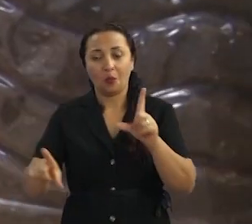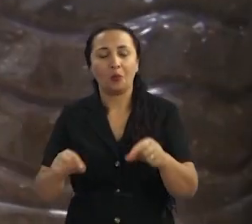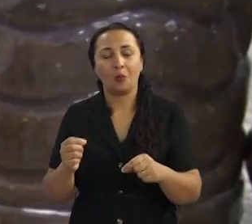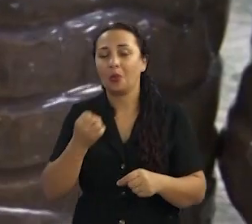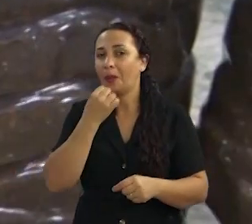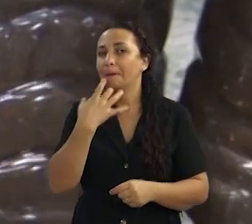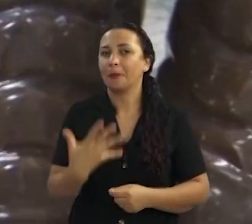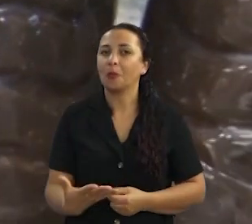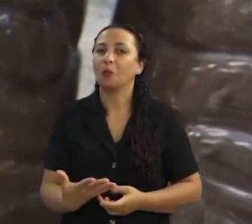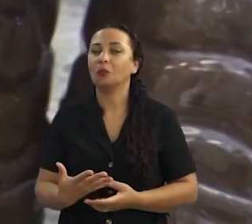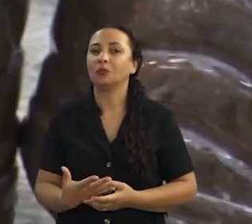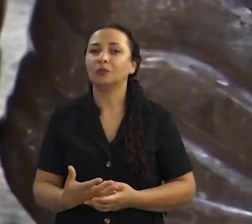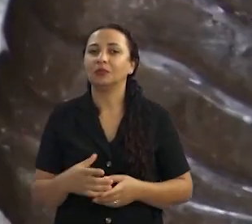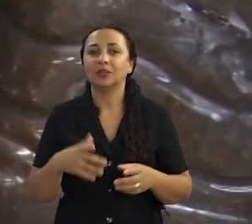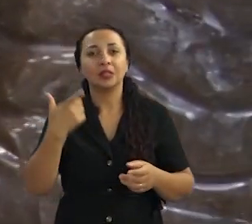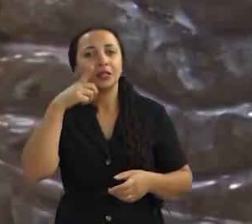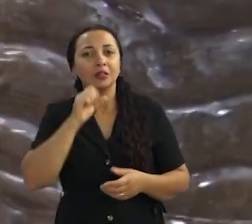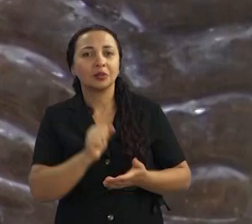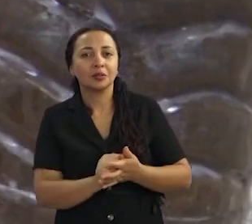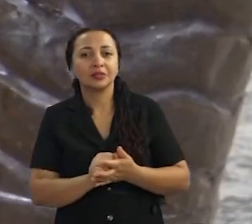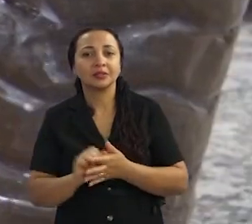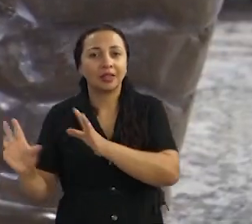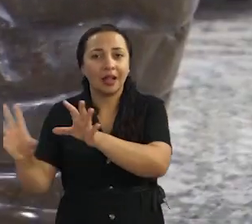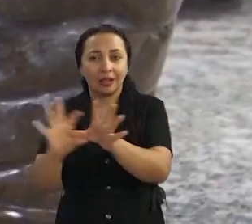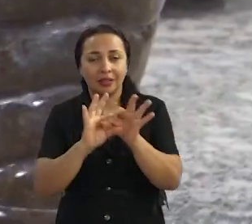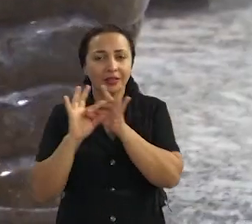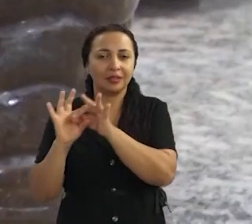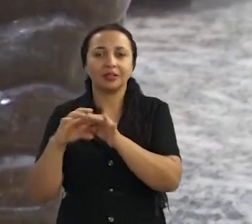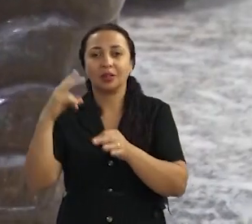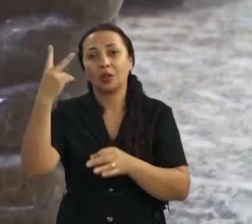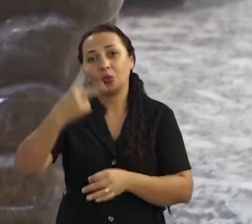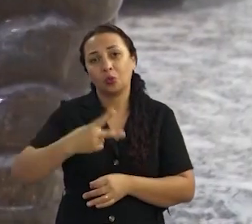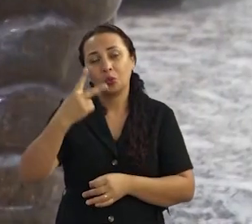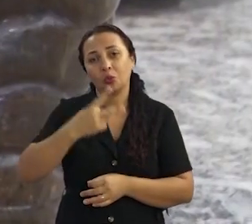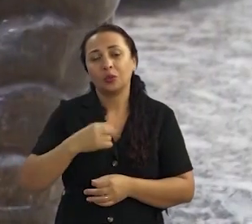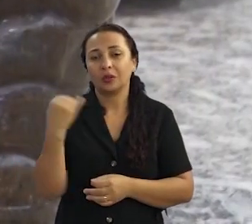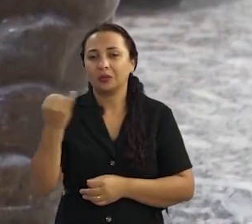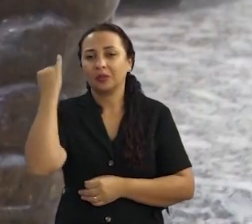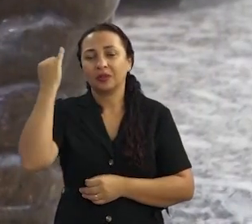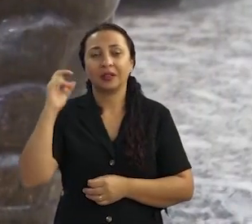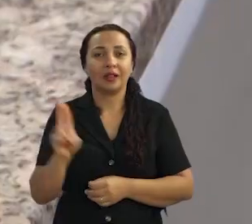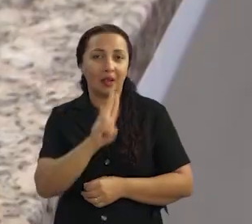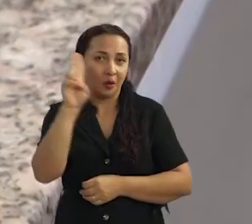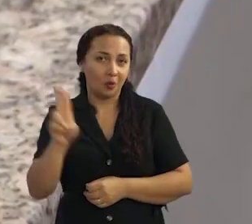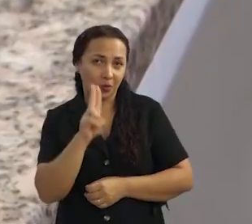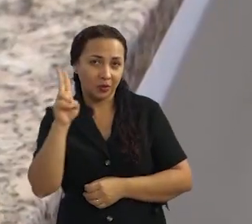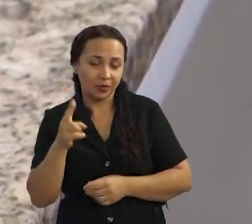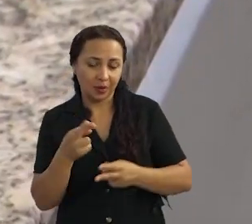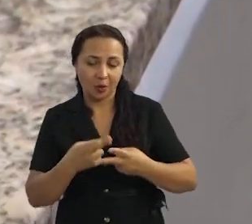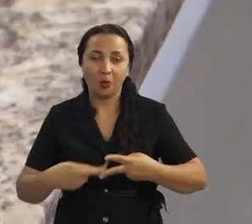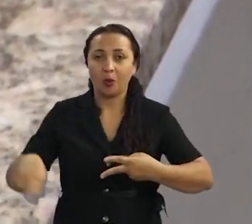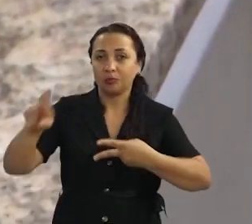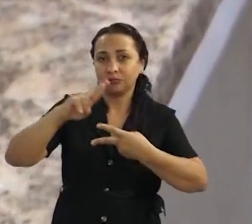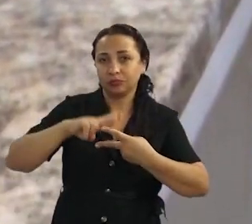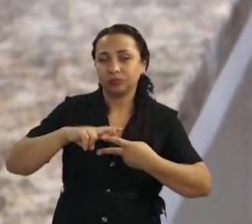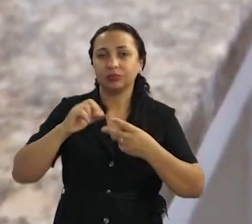uma alternativa, né, que ela consegue aliar duas coisas muito importantes, que é a utilização de resíduos, né,